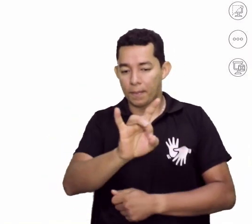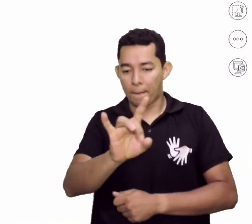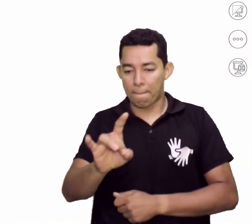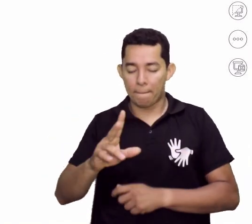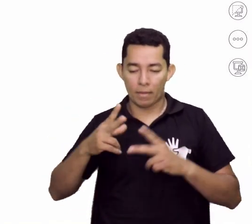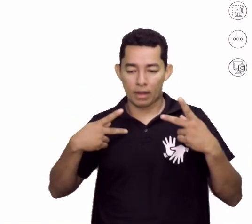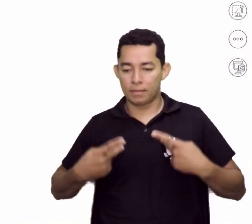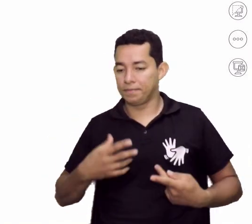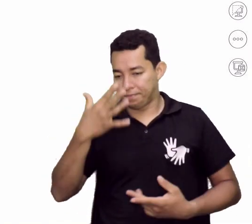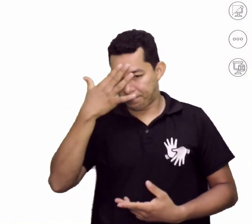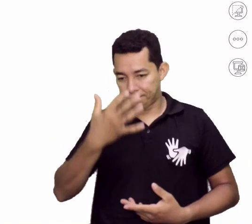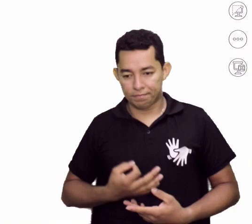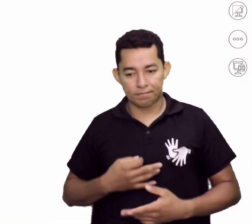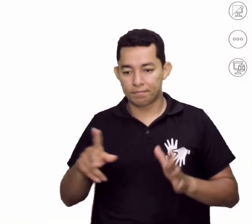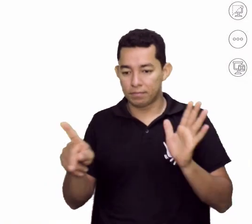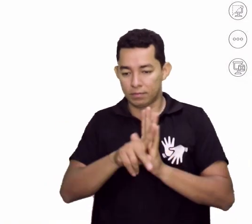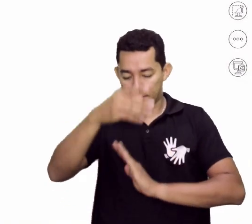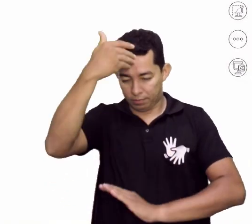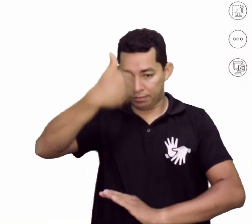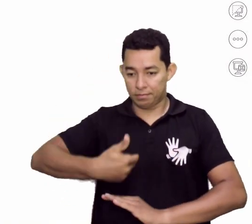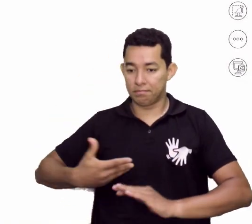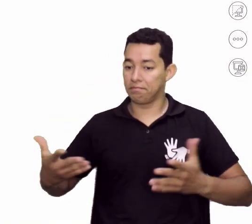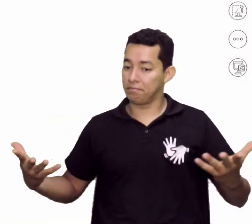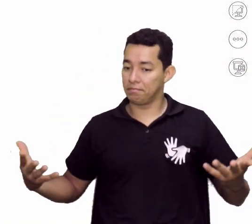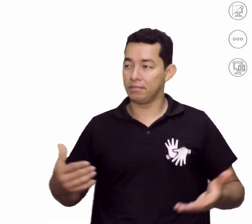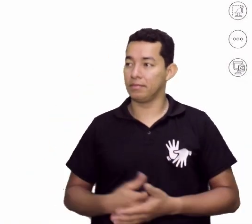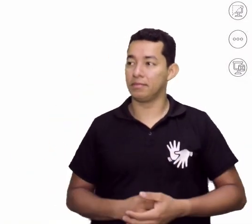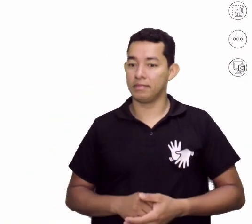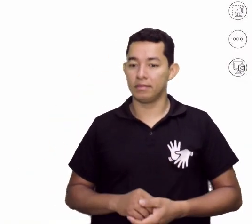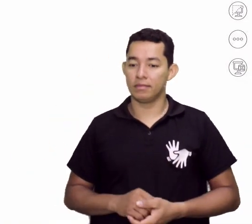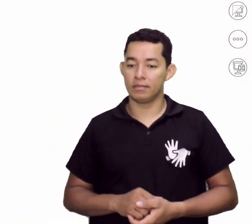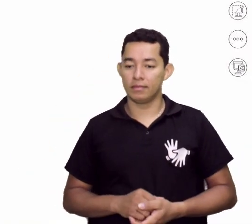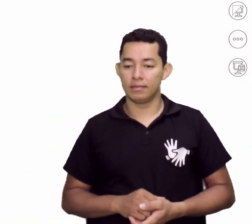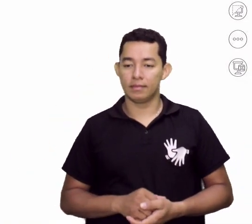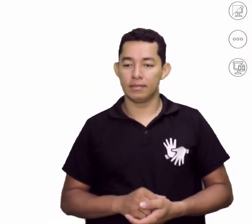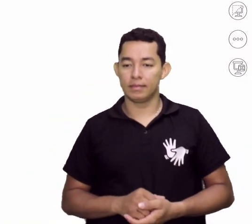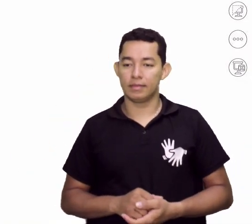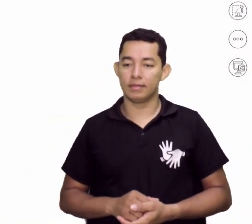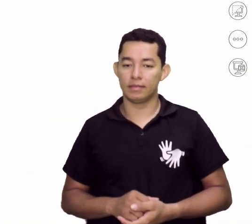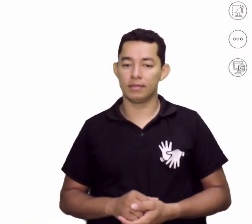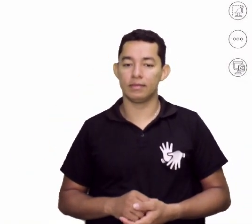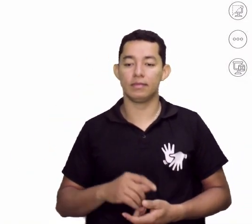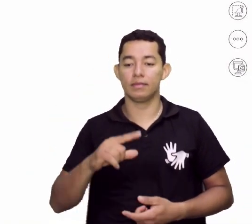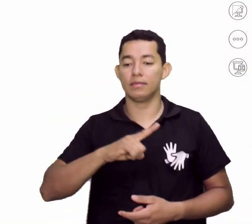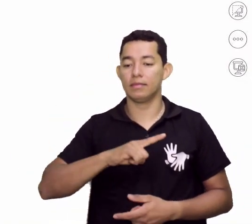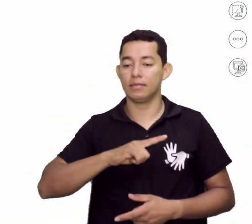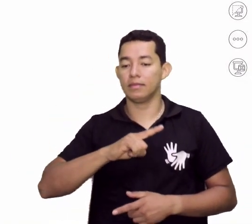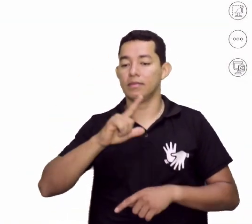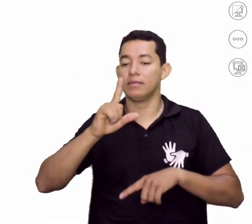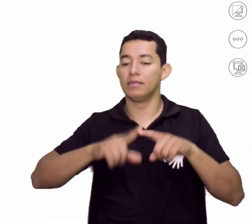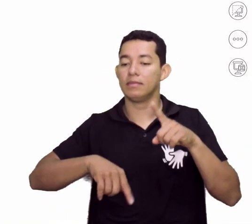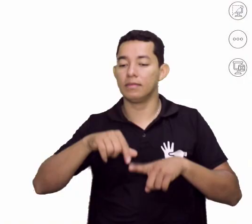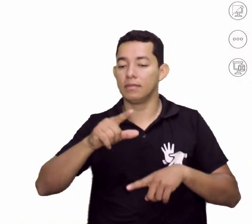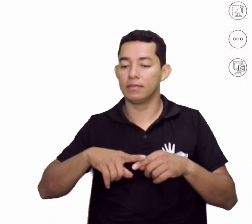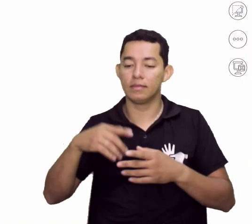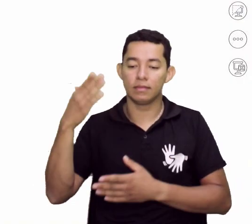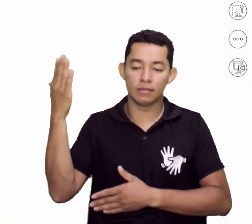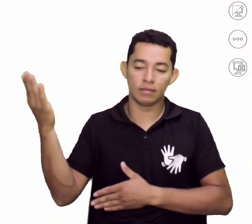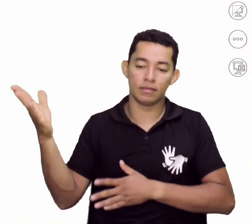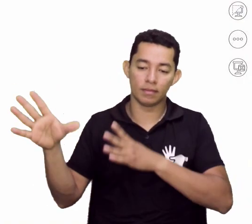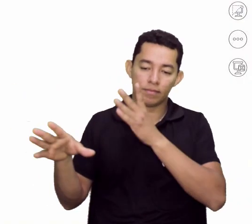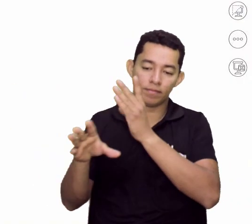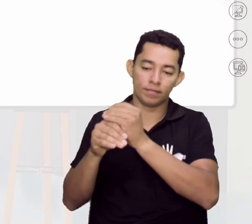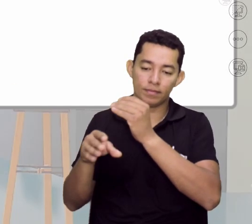não compreende de si. Viu aí? Bom, temos um material complementar,